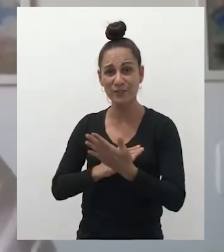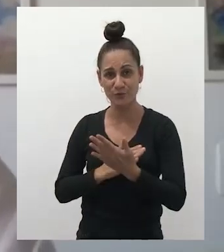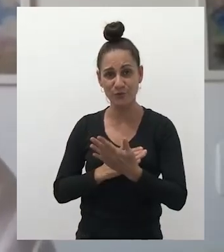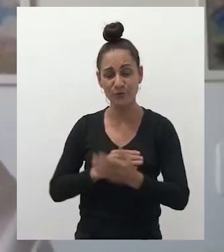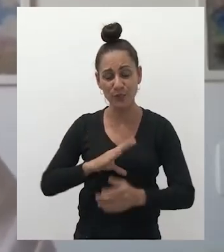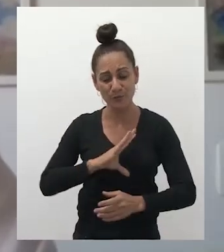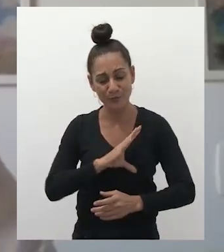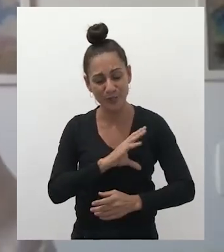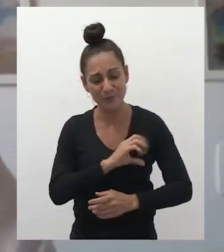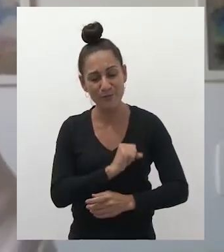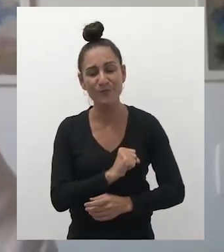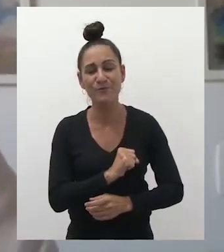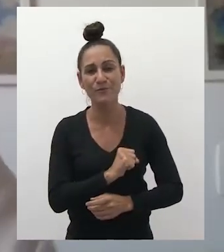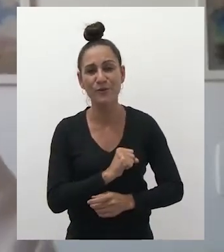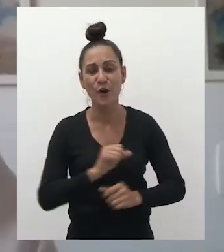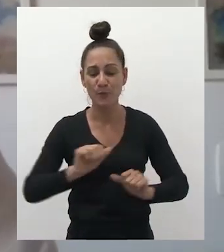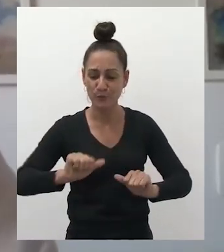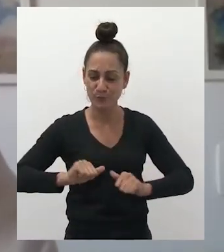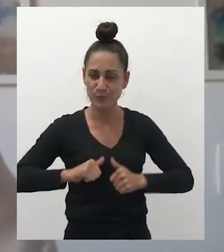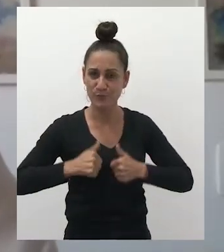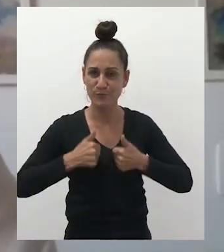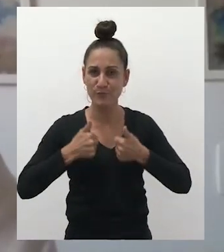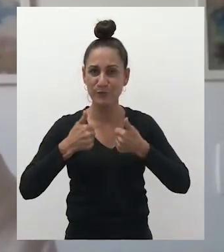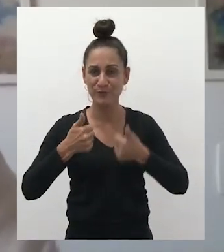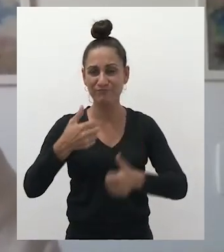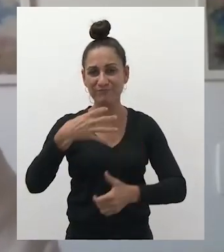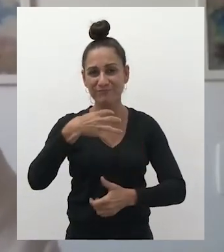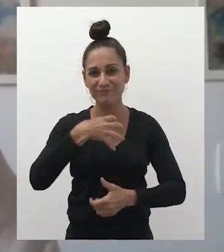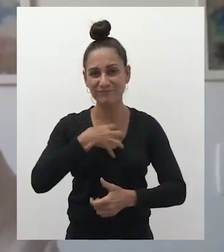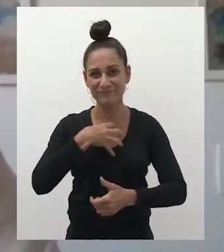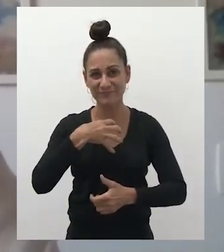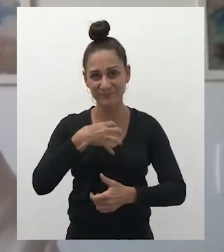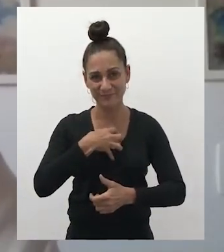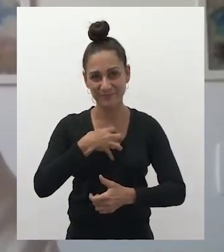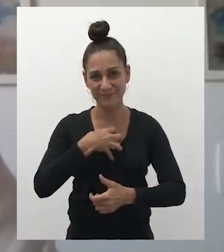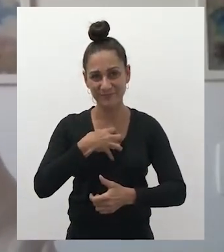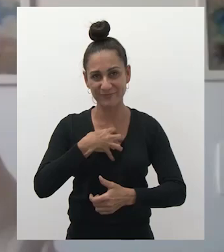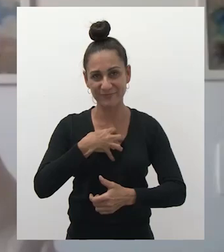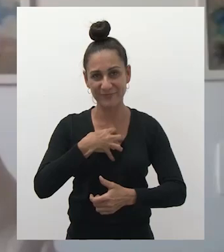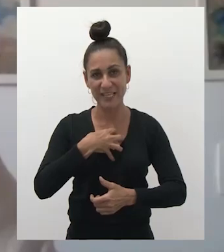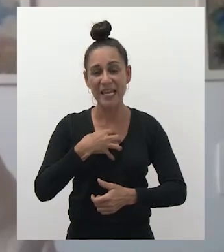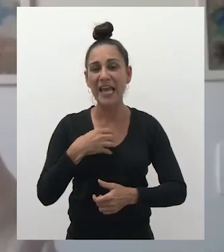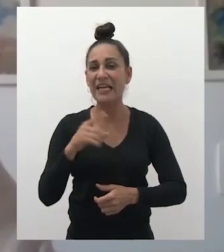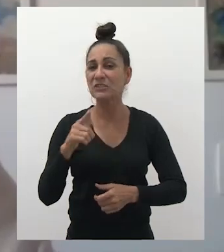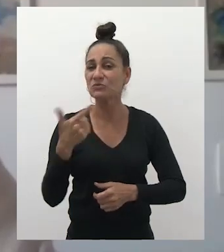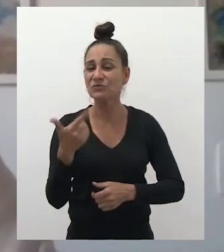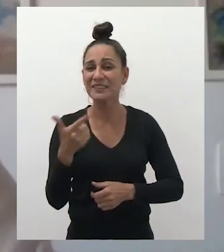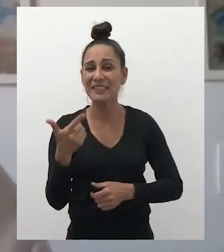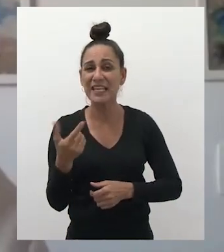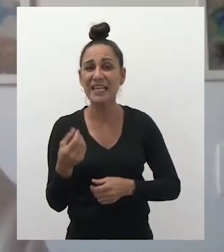por sentimentos positivos, por altruísmo. Ela não tem um sentido de